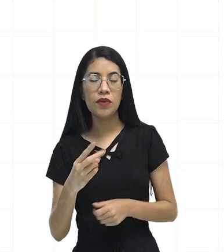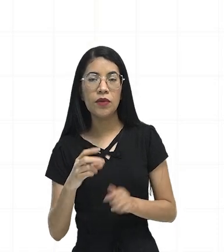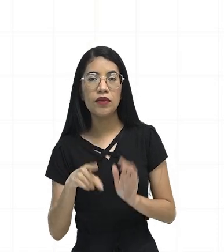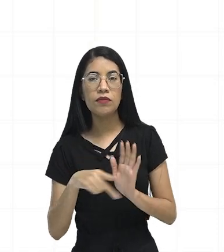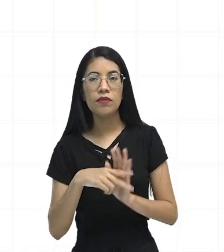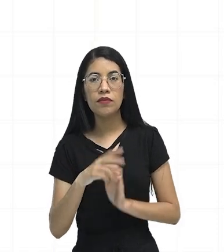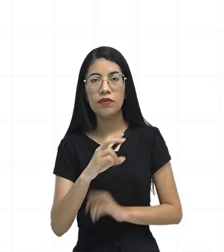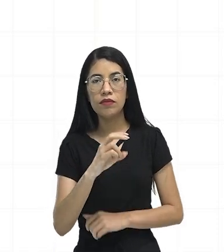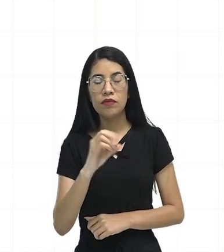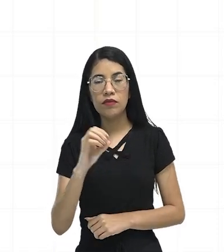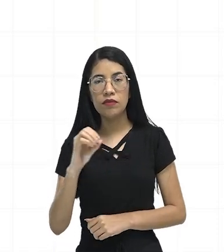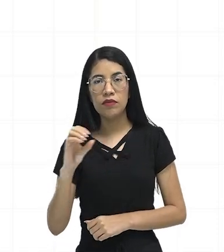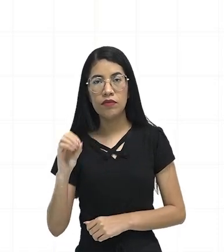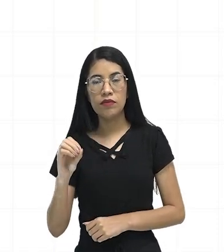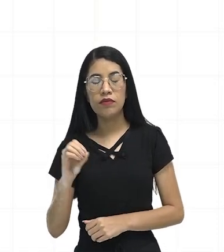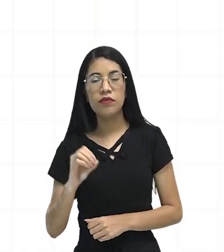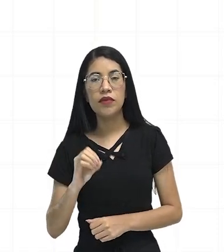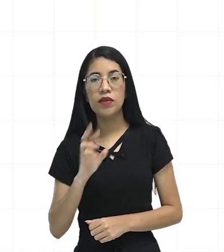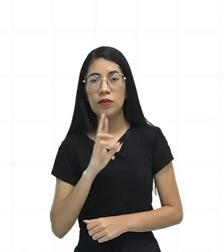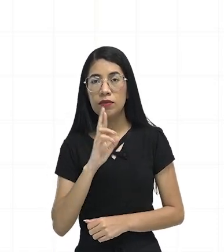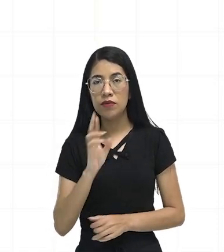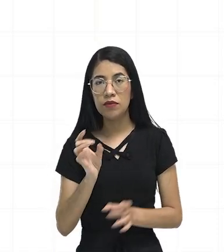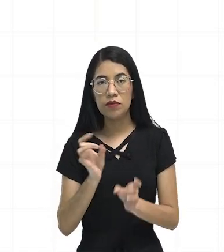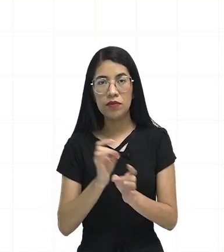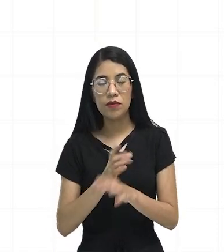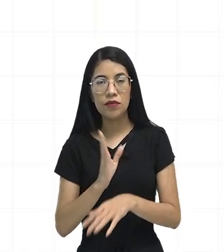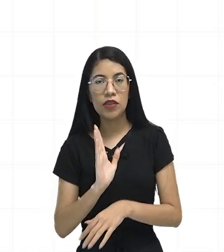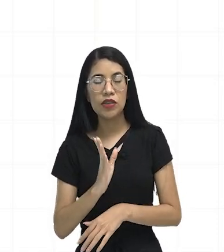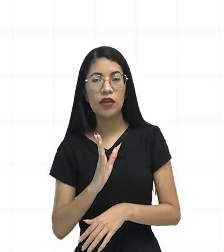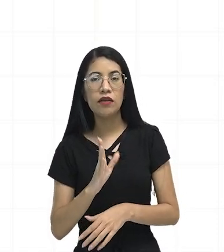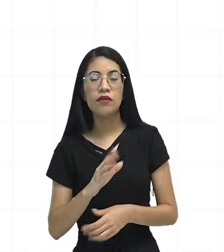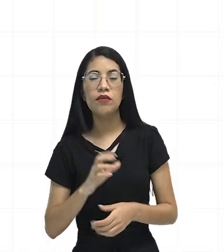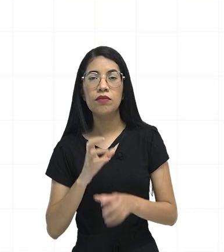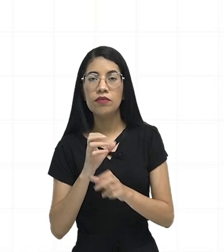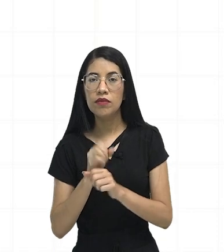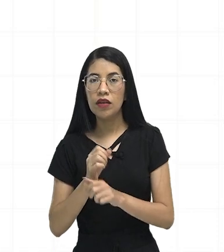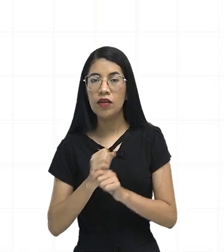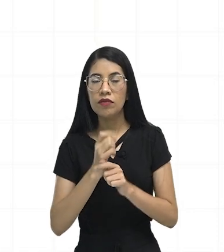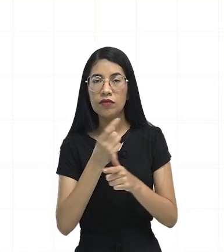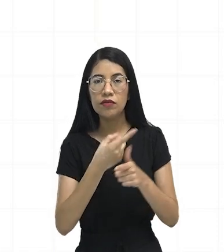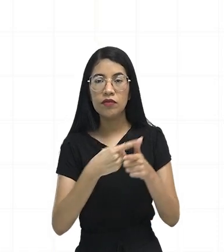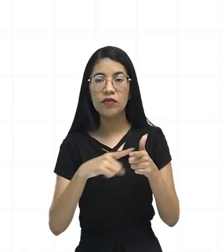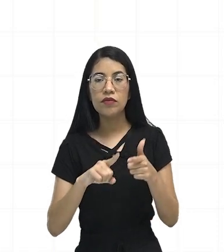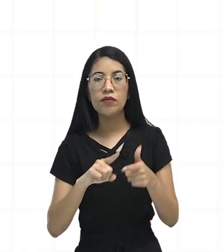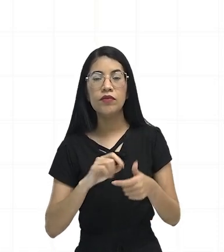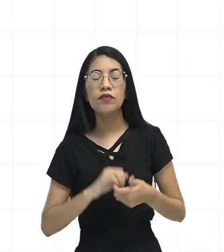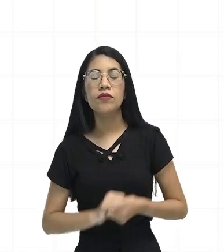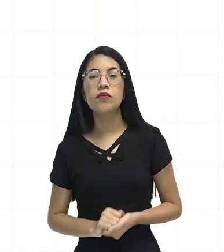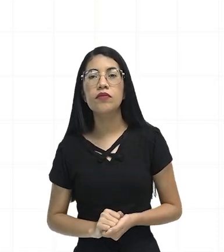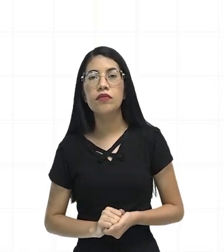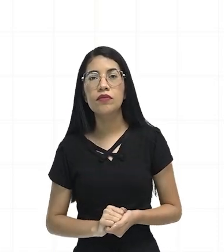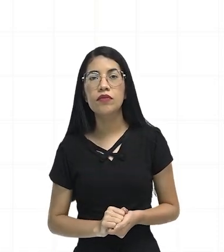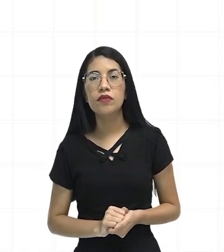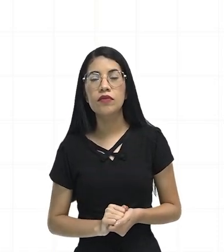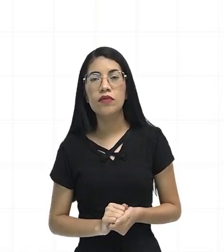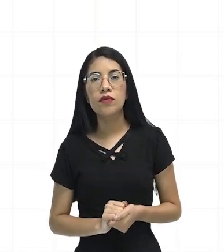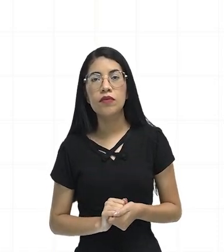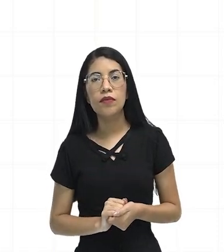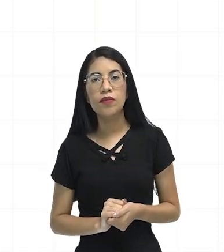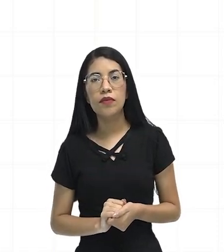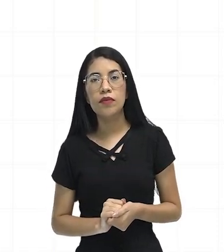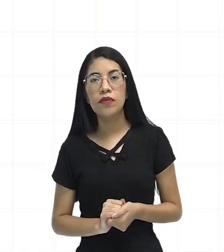Pronto. Aí está o resultado da divisão. Ok? 1000 dividido por 2, 500. O que a gente consegue